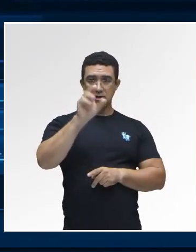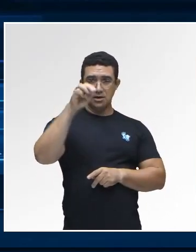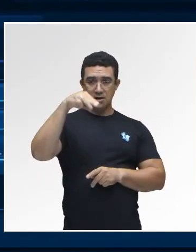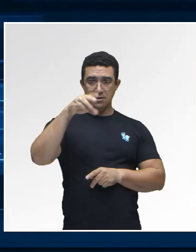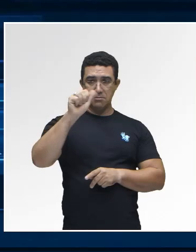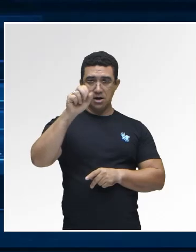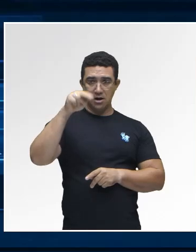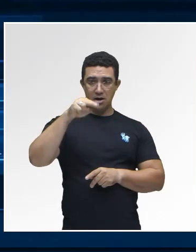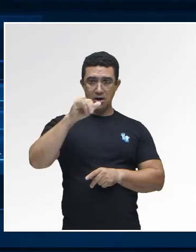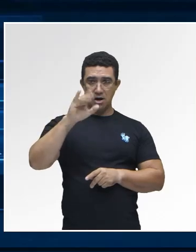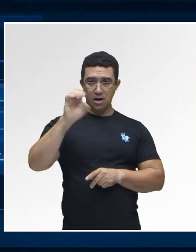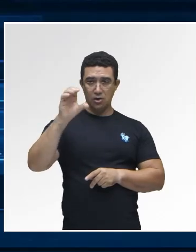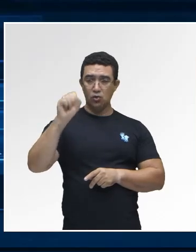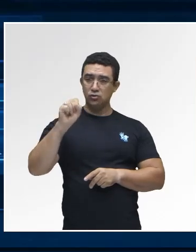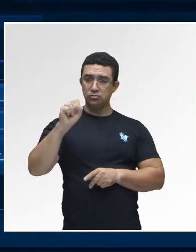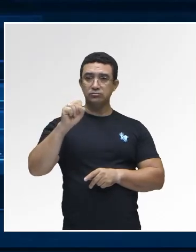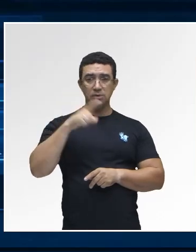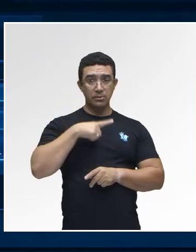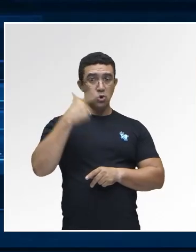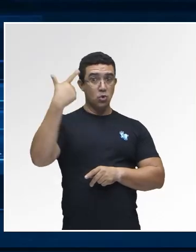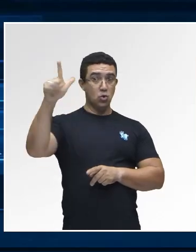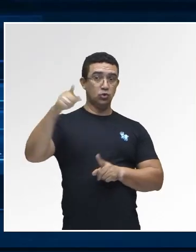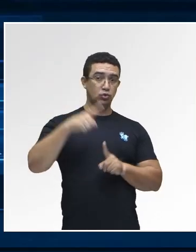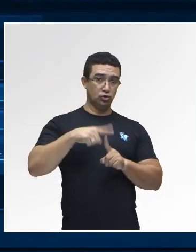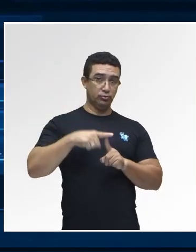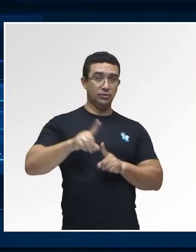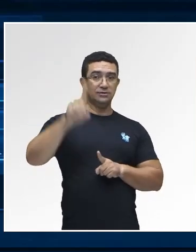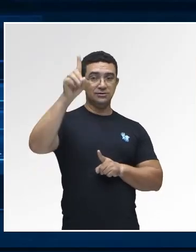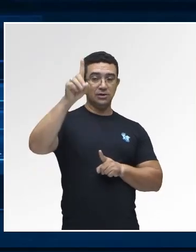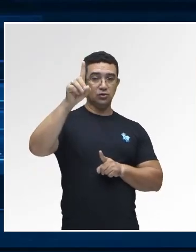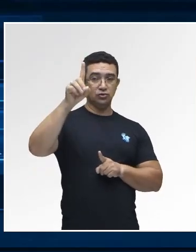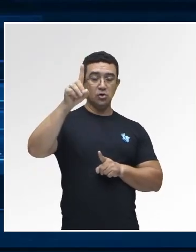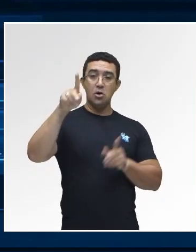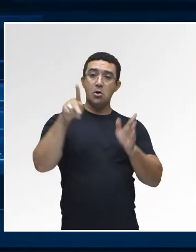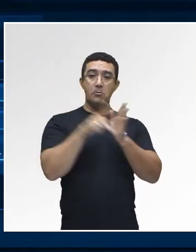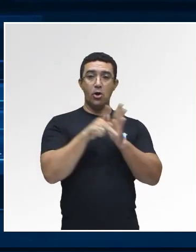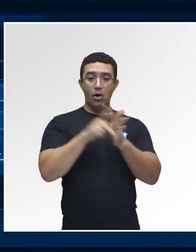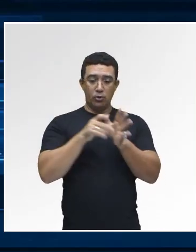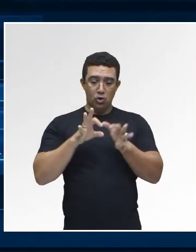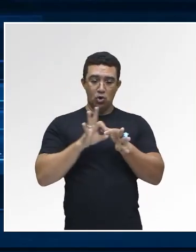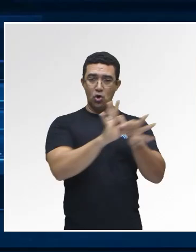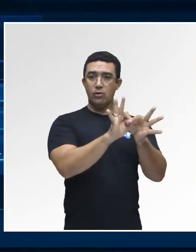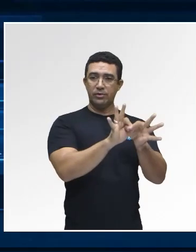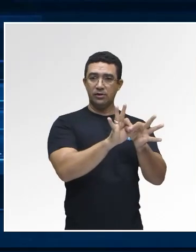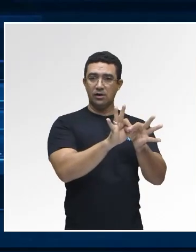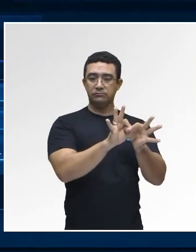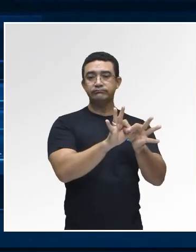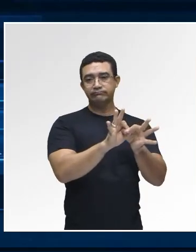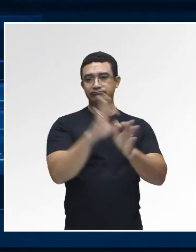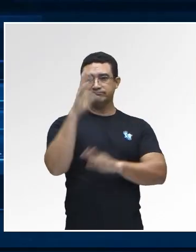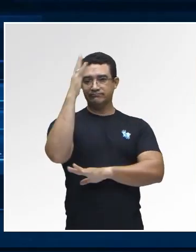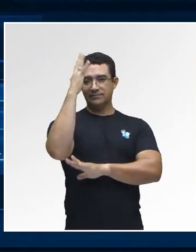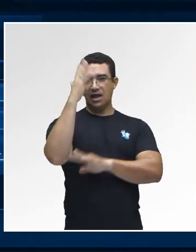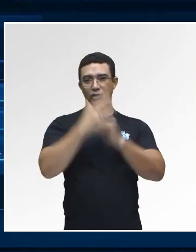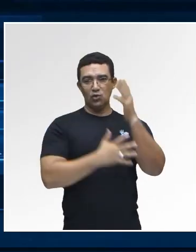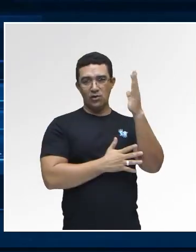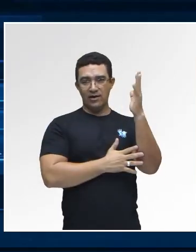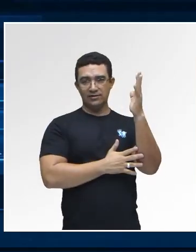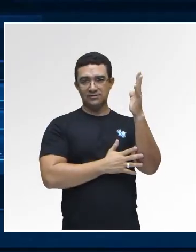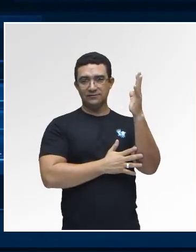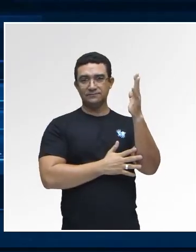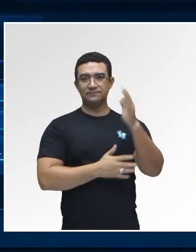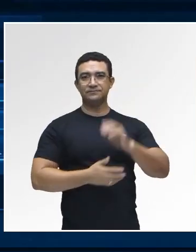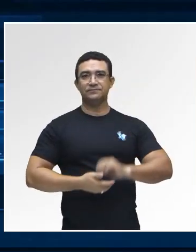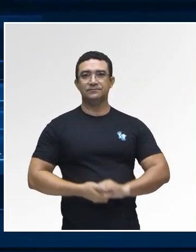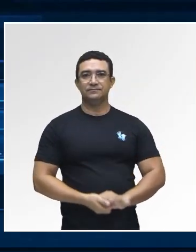os deuses germânicos estavam associados aos elementos da natureza. Parece com quem mesmo? Exatamente,